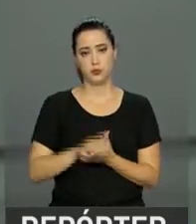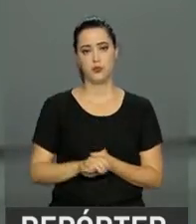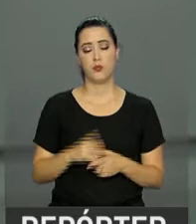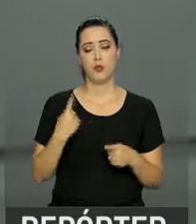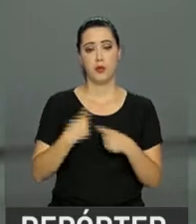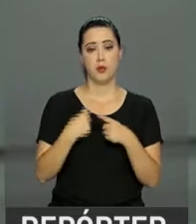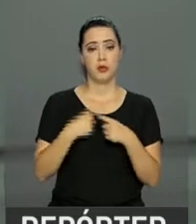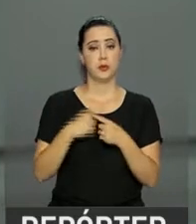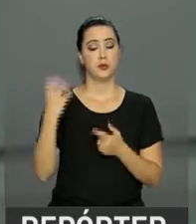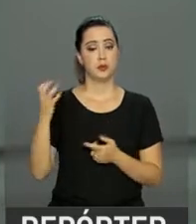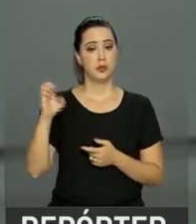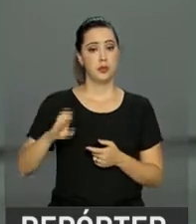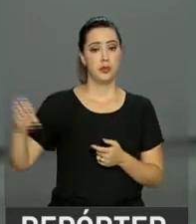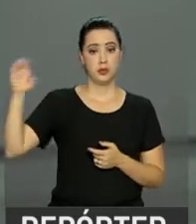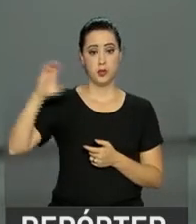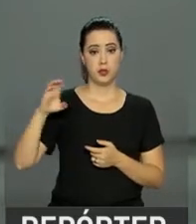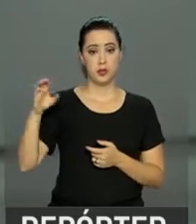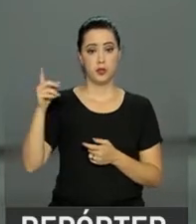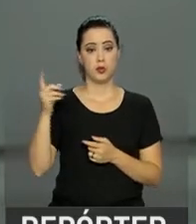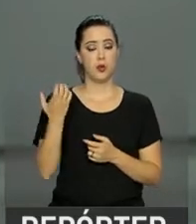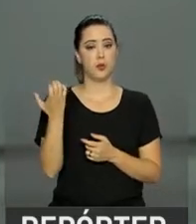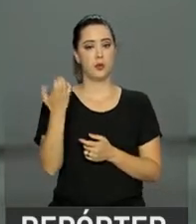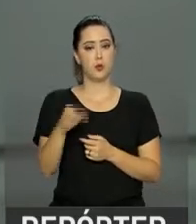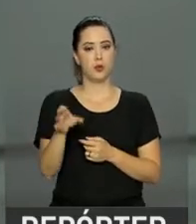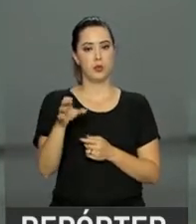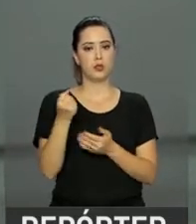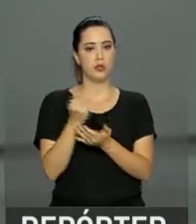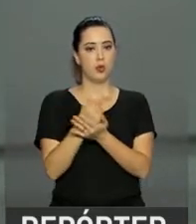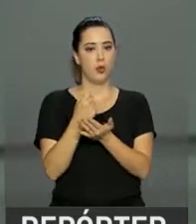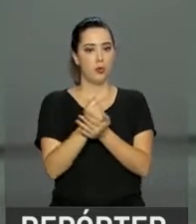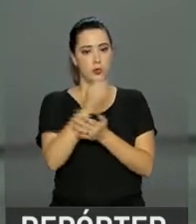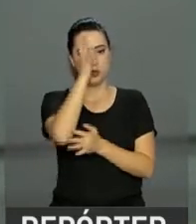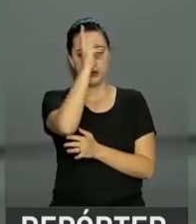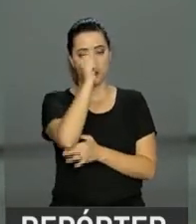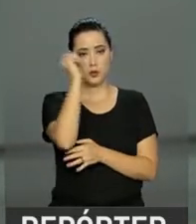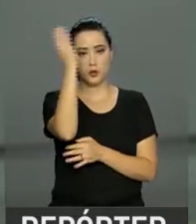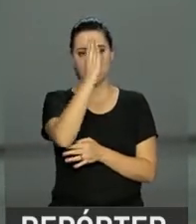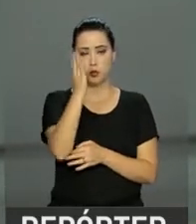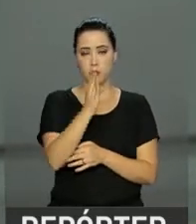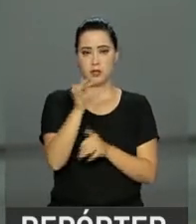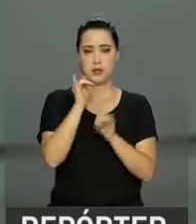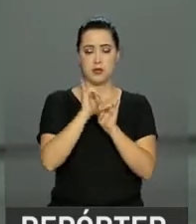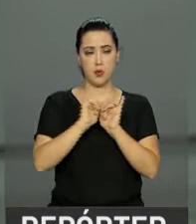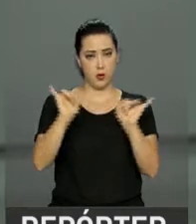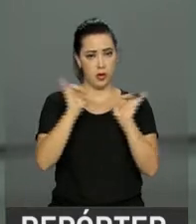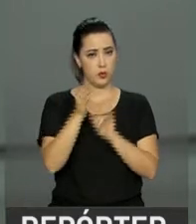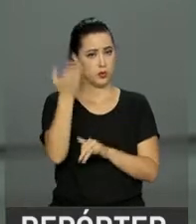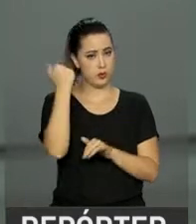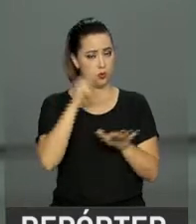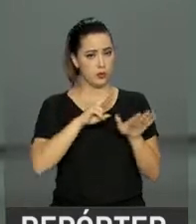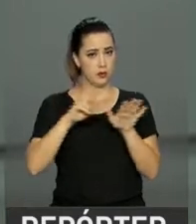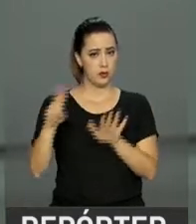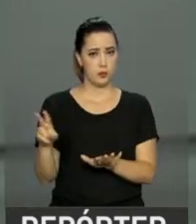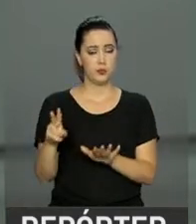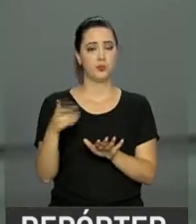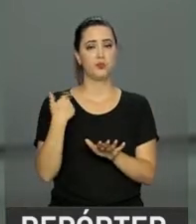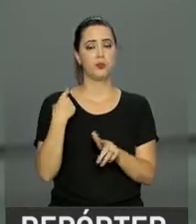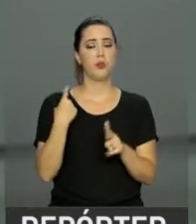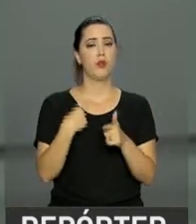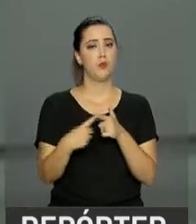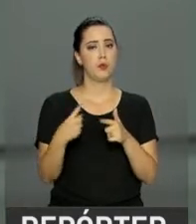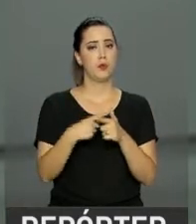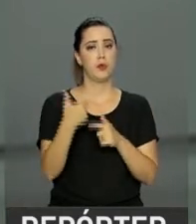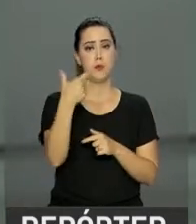suspensão da importação de carne de frango anunciada pela união européia na semana passada que atingiu 20 frigoríficos